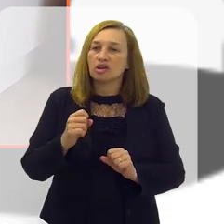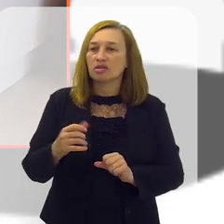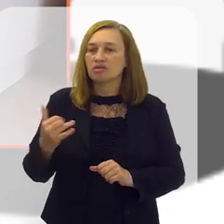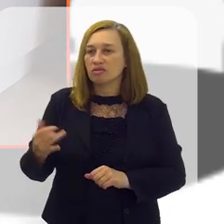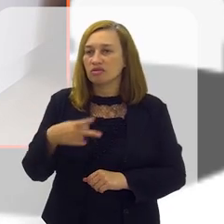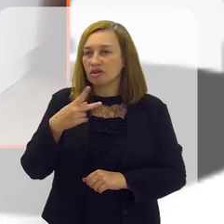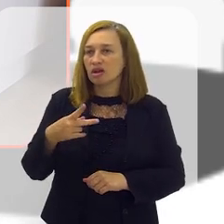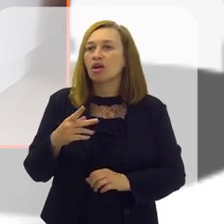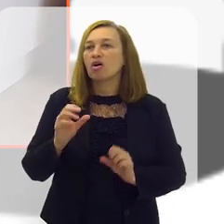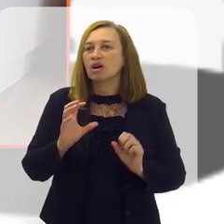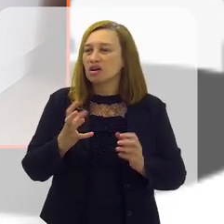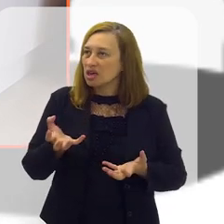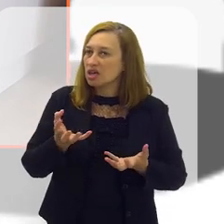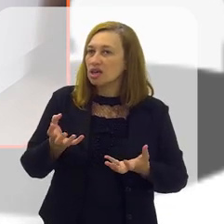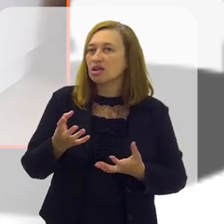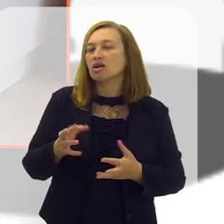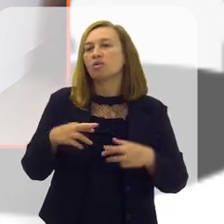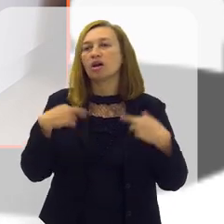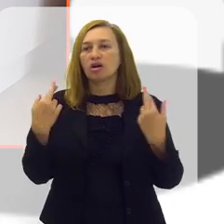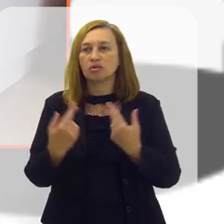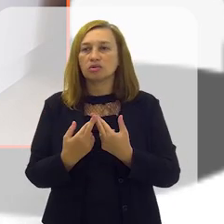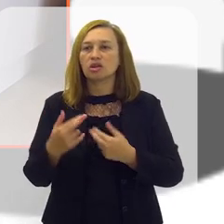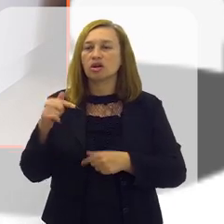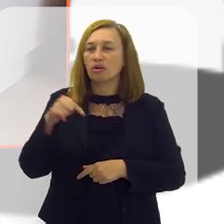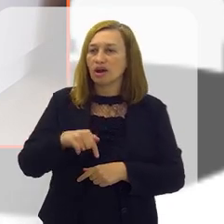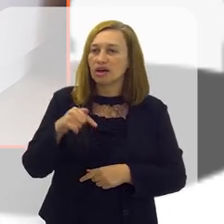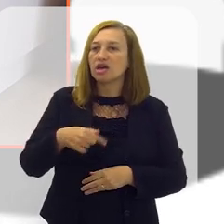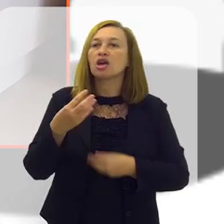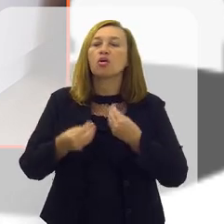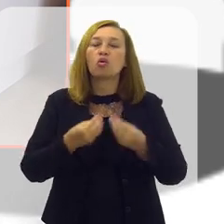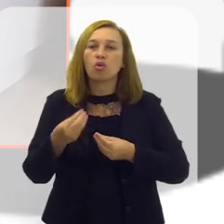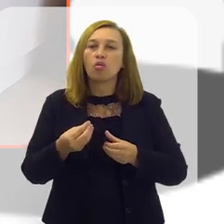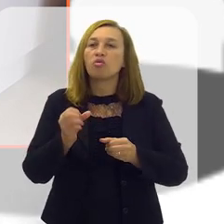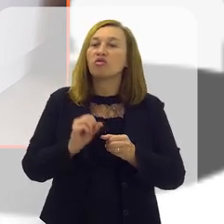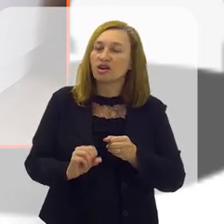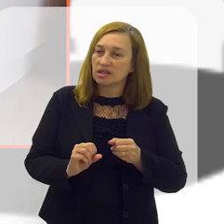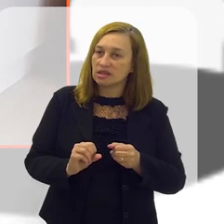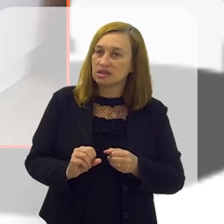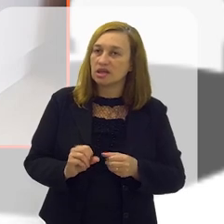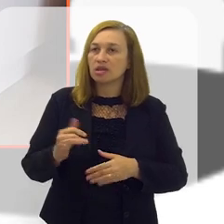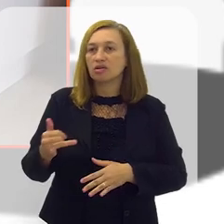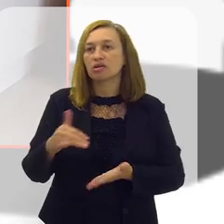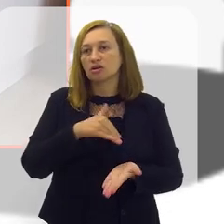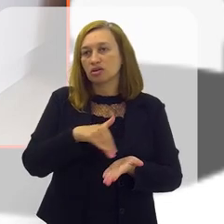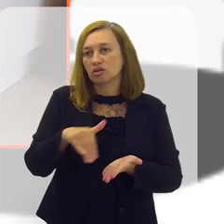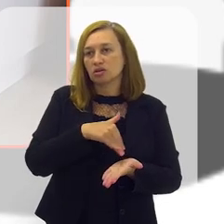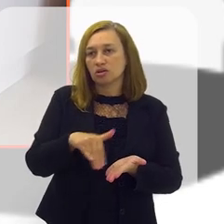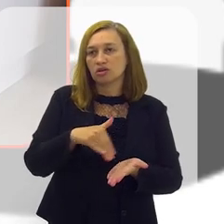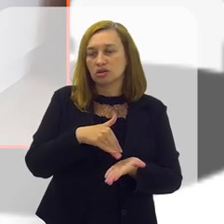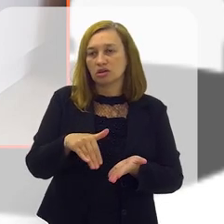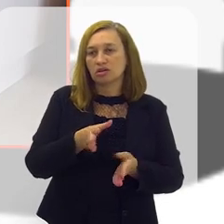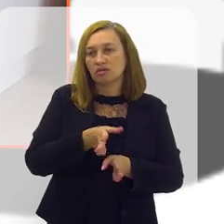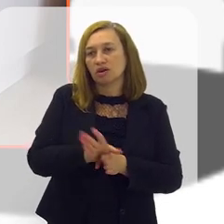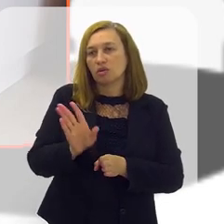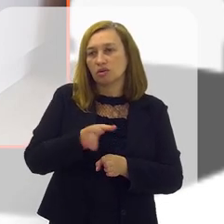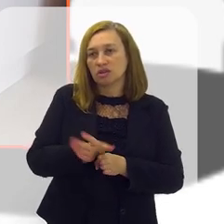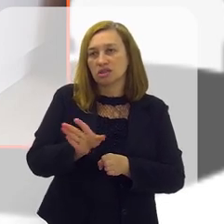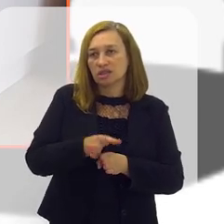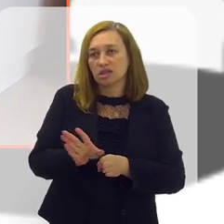e poder, olha, eu queria que tivesse uma reunião de recuperação aqui. Como que a gente faz? E o escritório vai